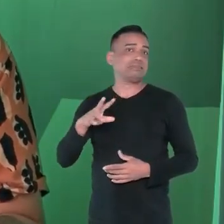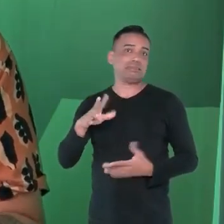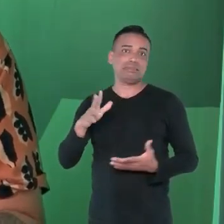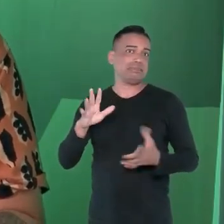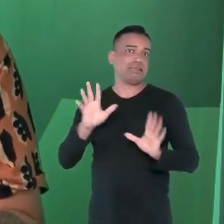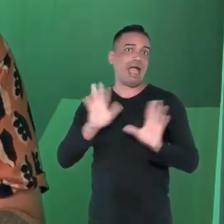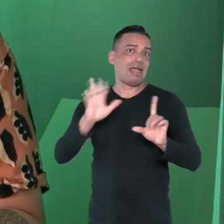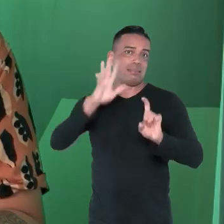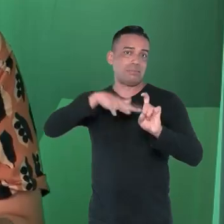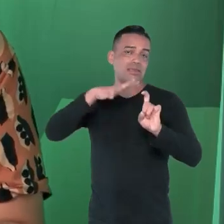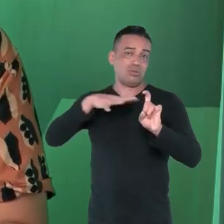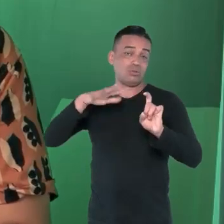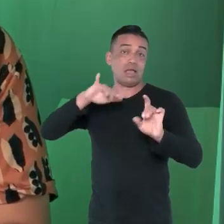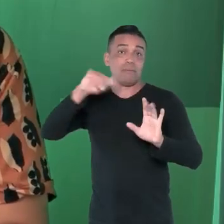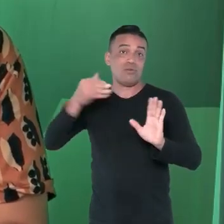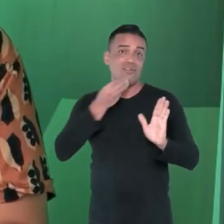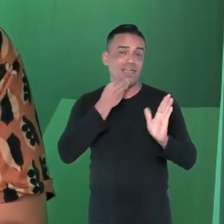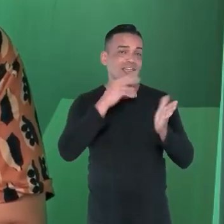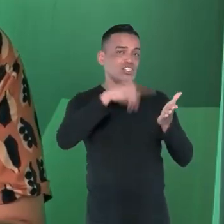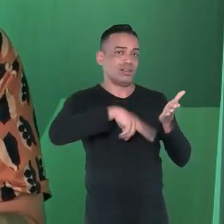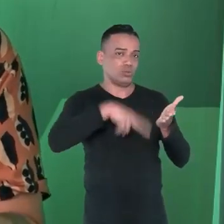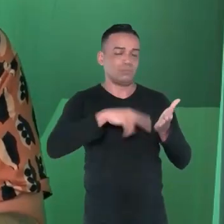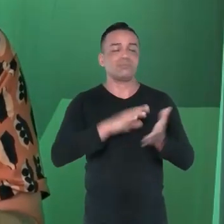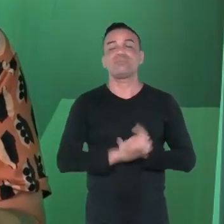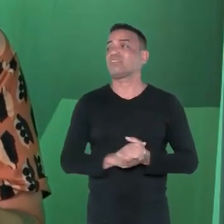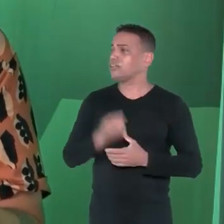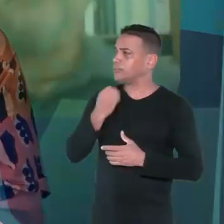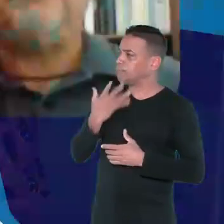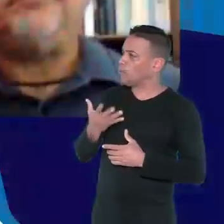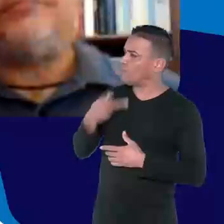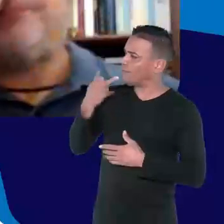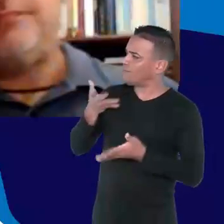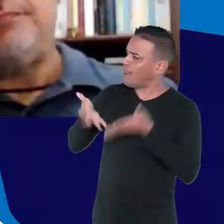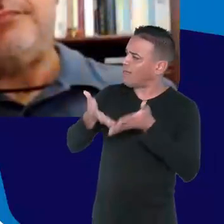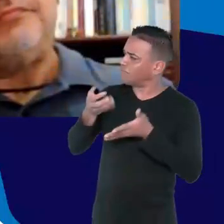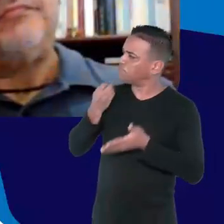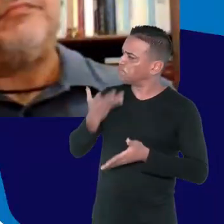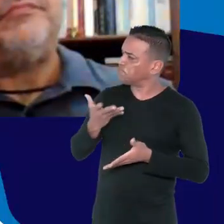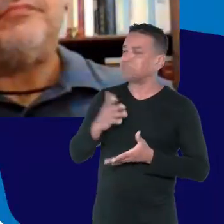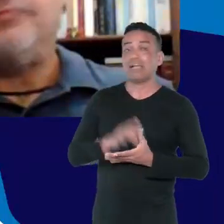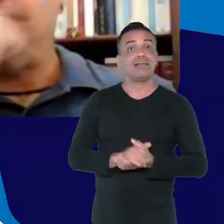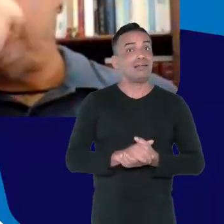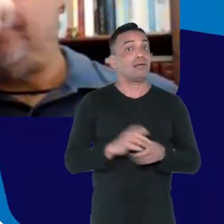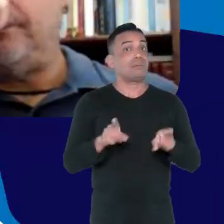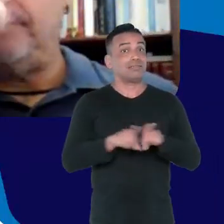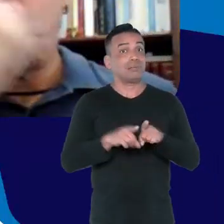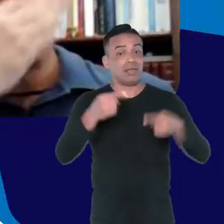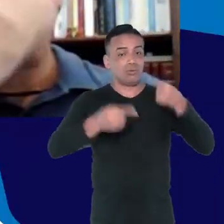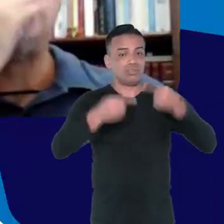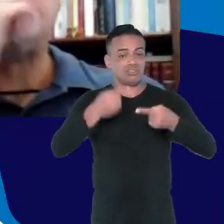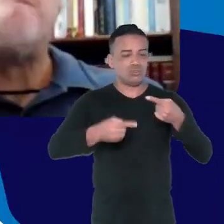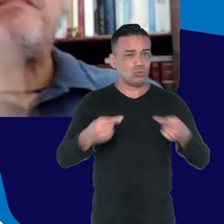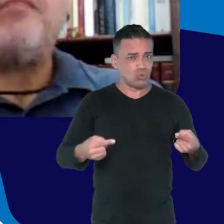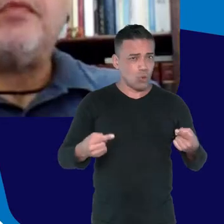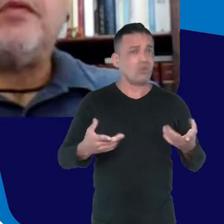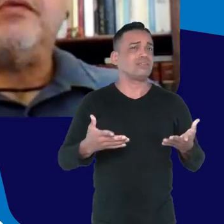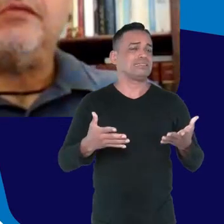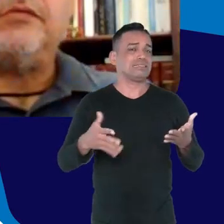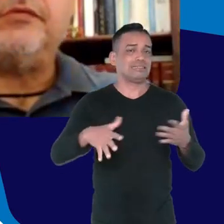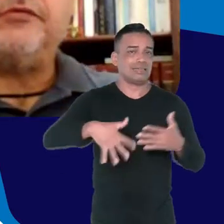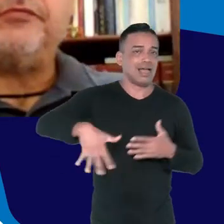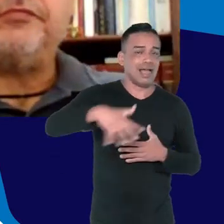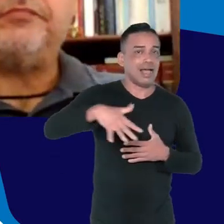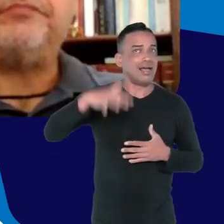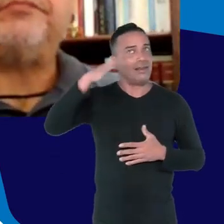leitura. Que bom ouvir isso. E para mim, ele traz algumas discussões muito fortes no campo